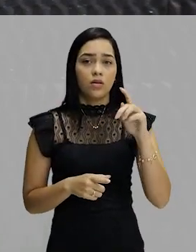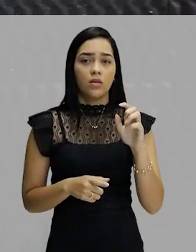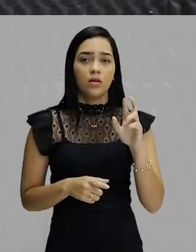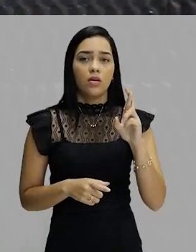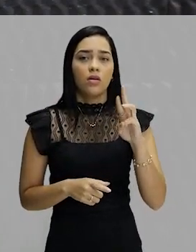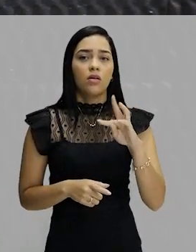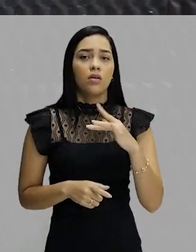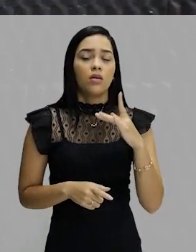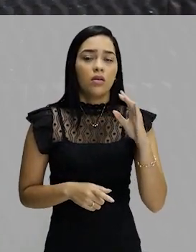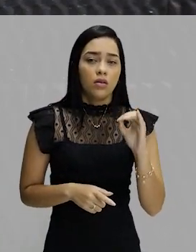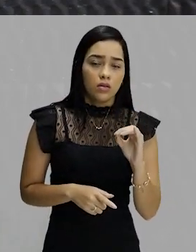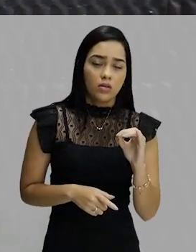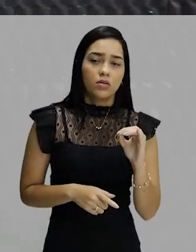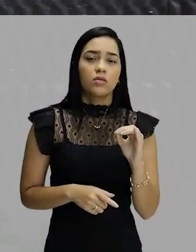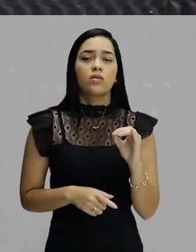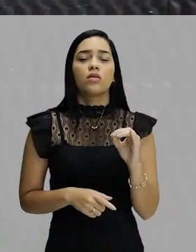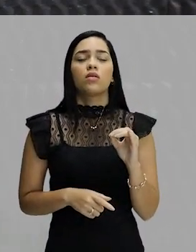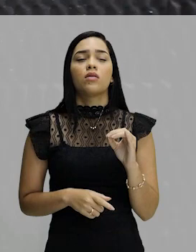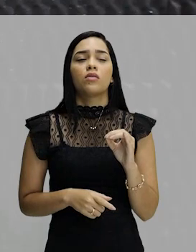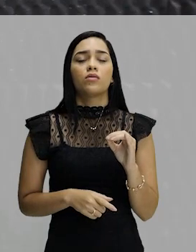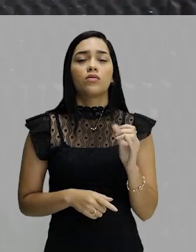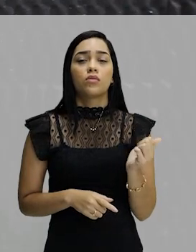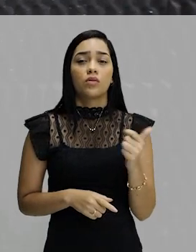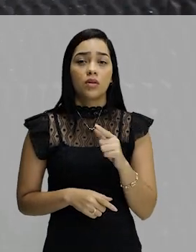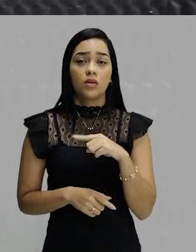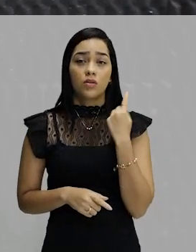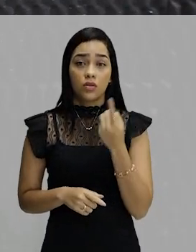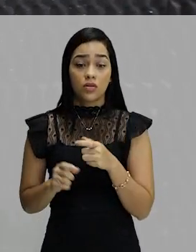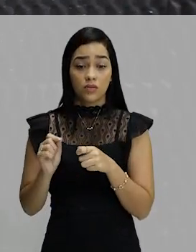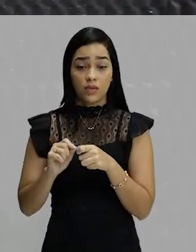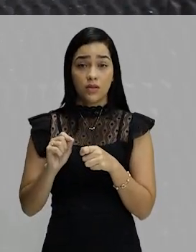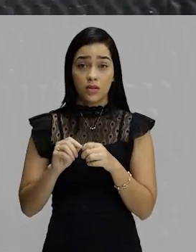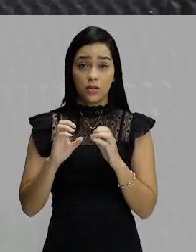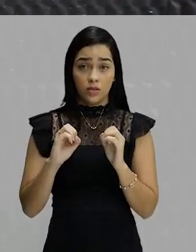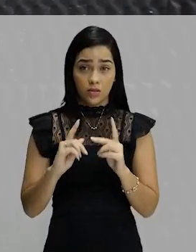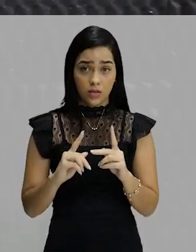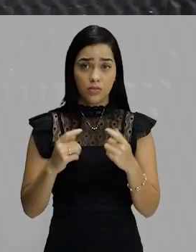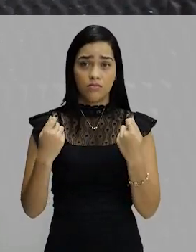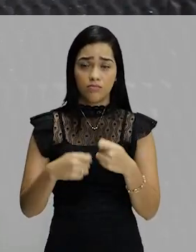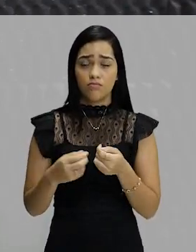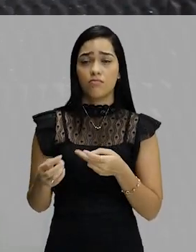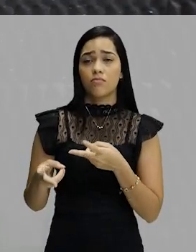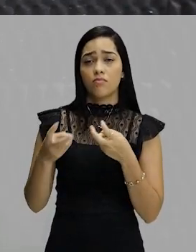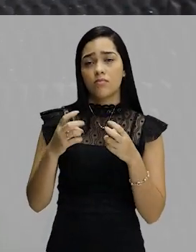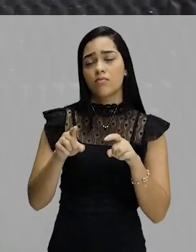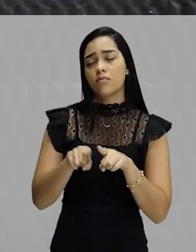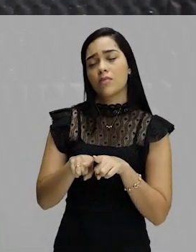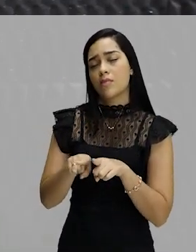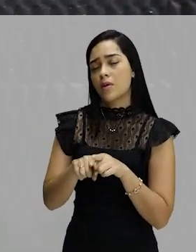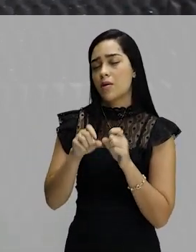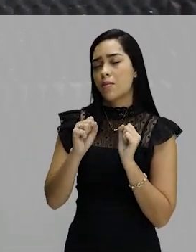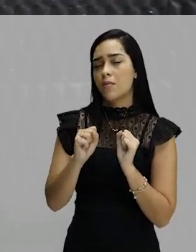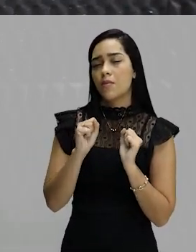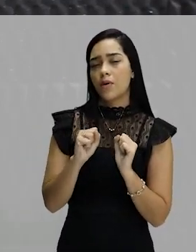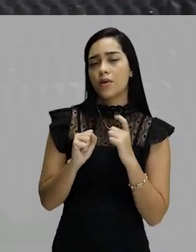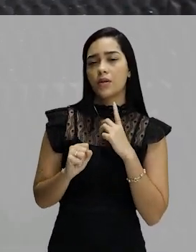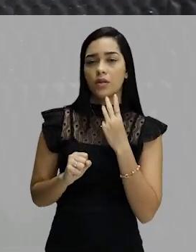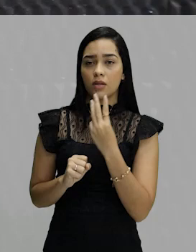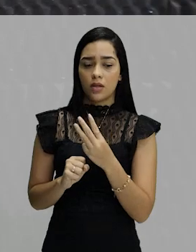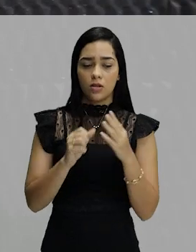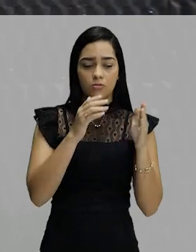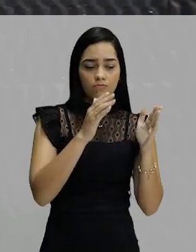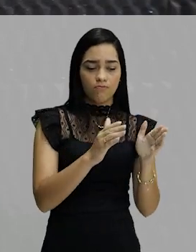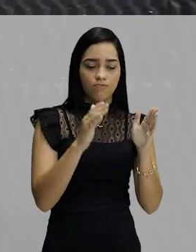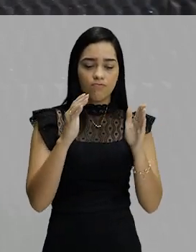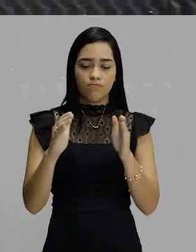permutação, um nível um pouco maior do que as que a gente estava fazendo. Tá? A gente teria que perceber que esse elemento pode permutar em 3